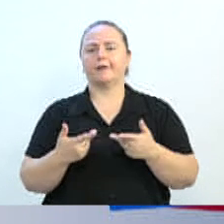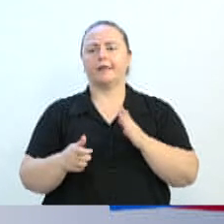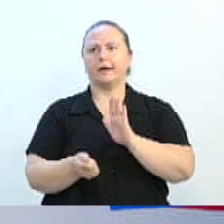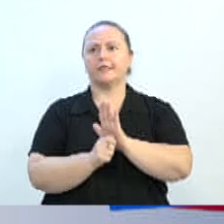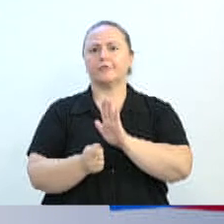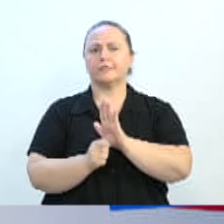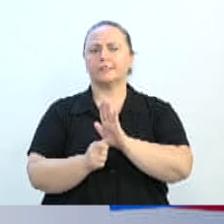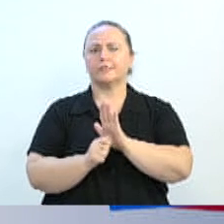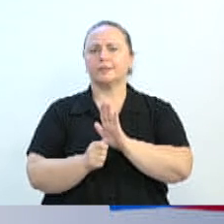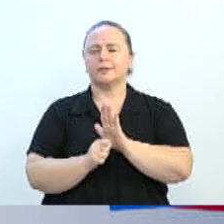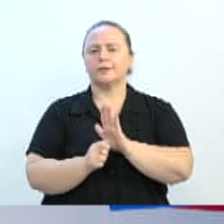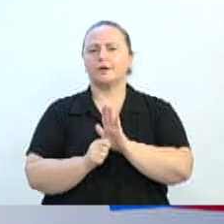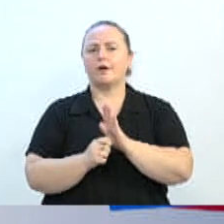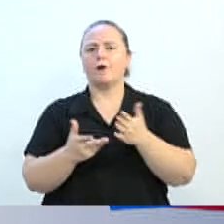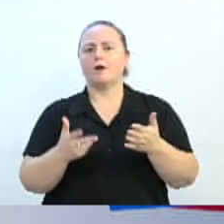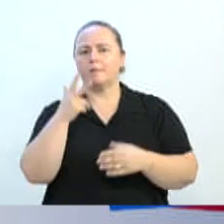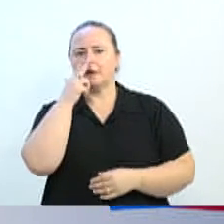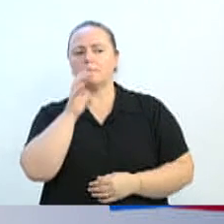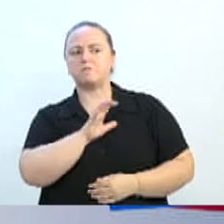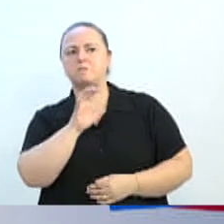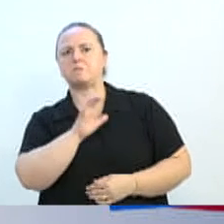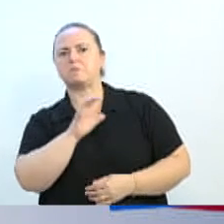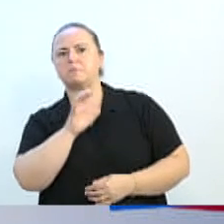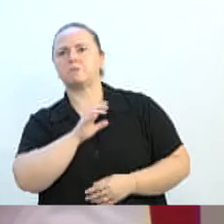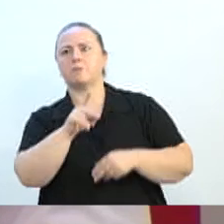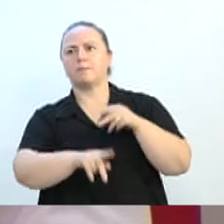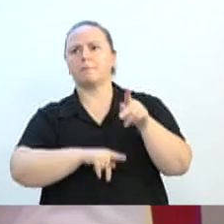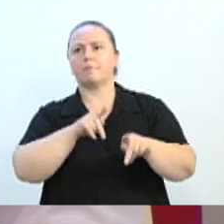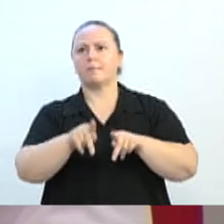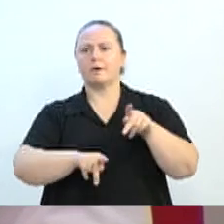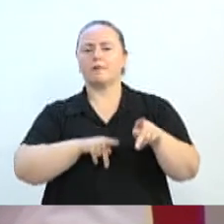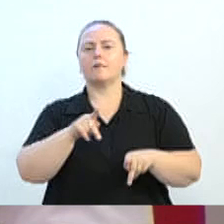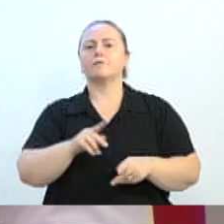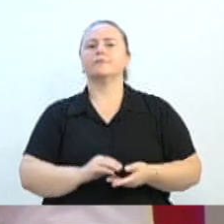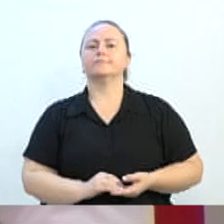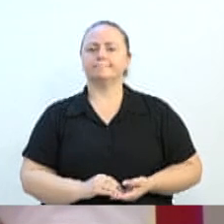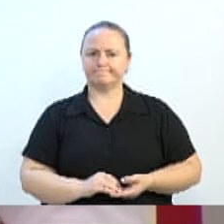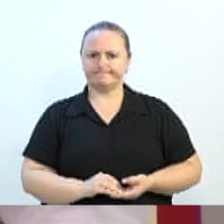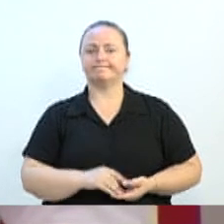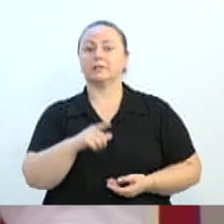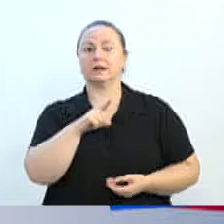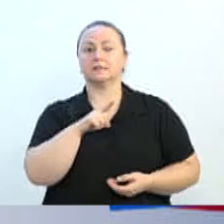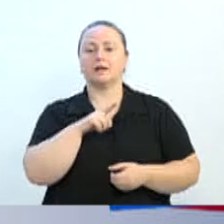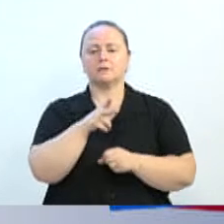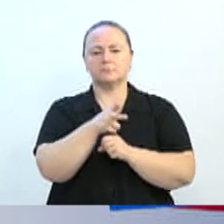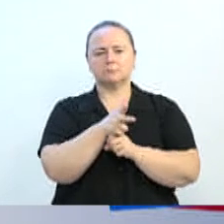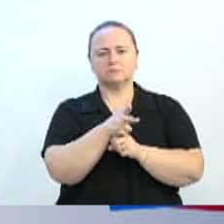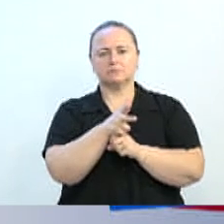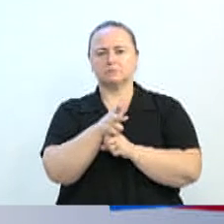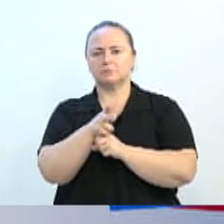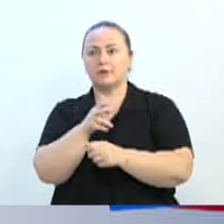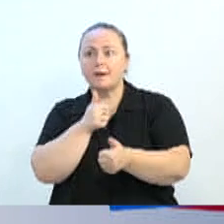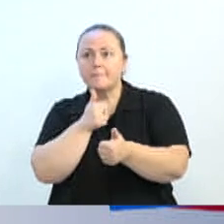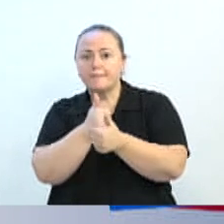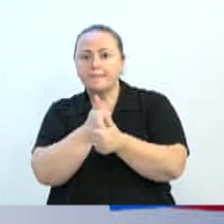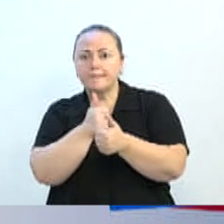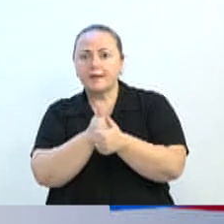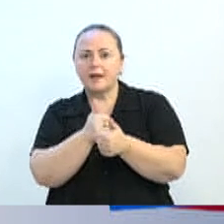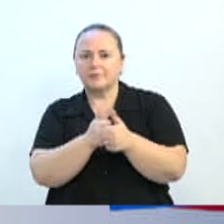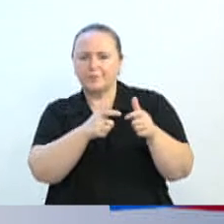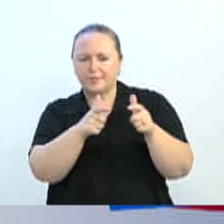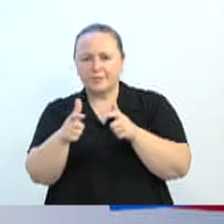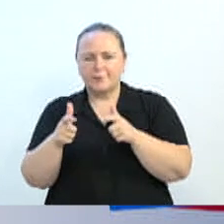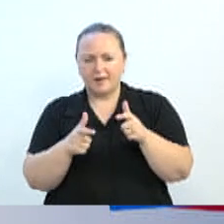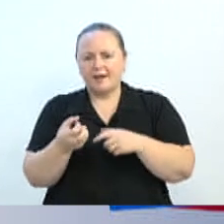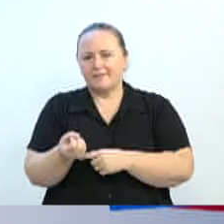droga e time da população tem uma câmera ali que tá sendo localizado aqui localiza que fica próximo ao guichê que vende